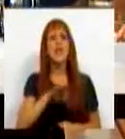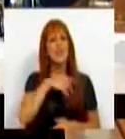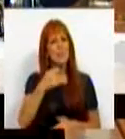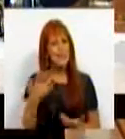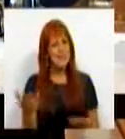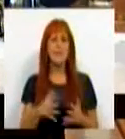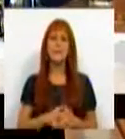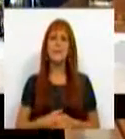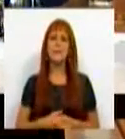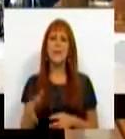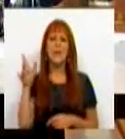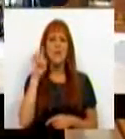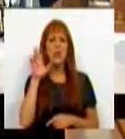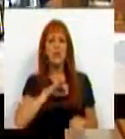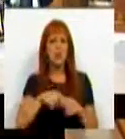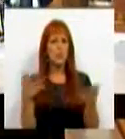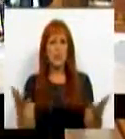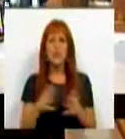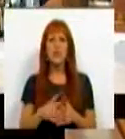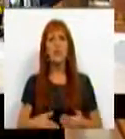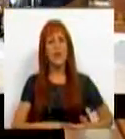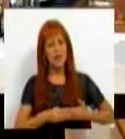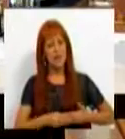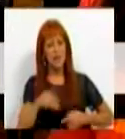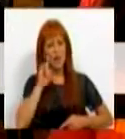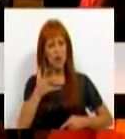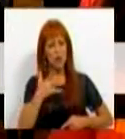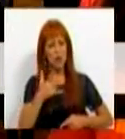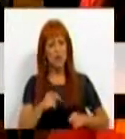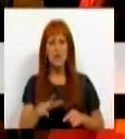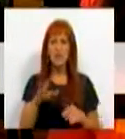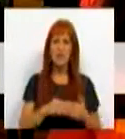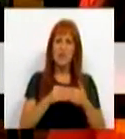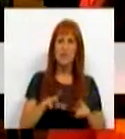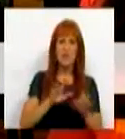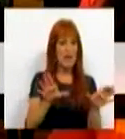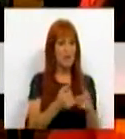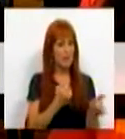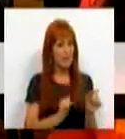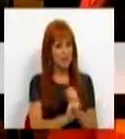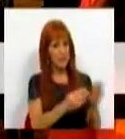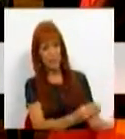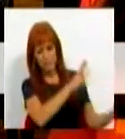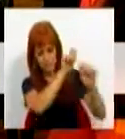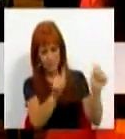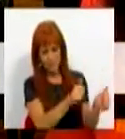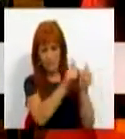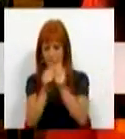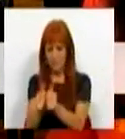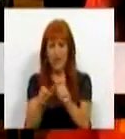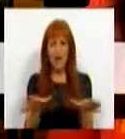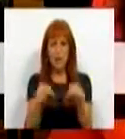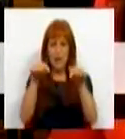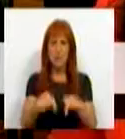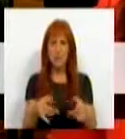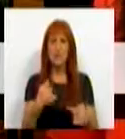Sr. Presidente, senhoras e senhores deputados, cumprimentar a Soutora, cumprimentar também a restante equipa que veio até esta